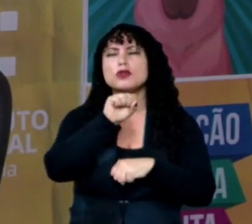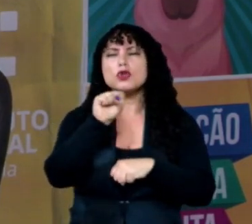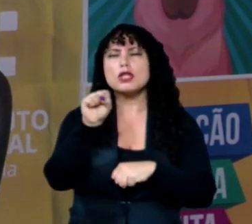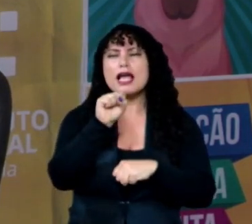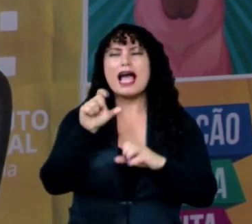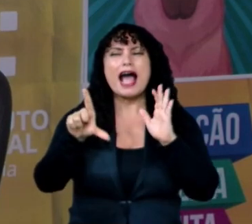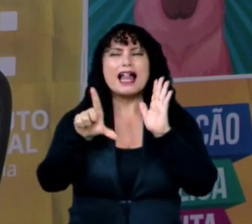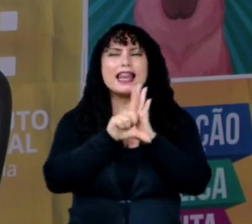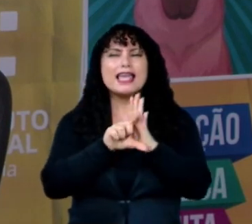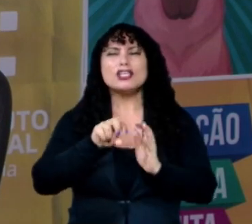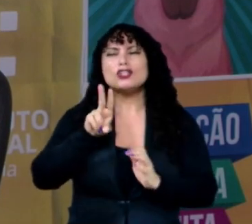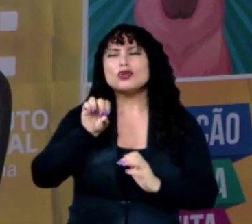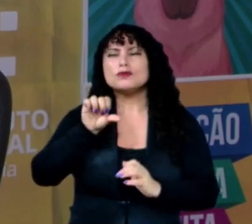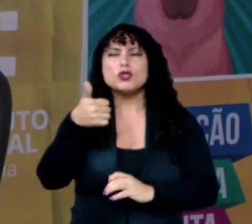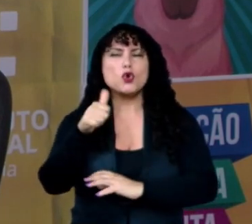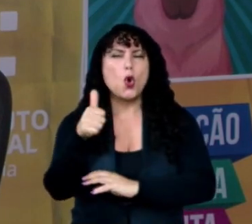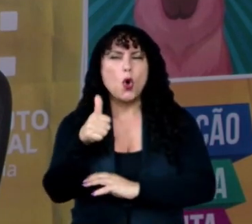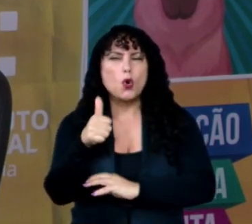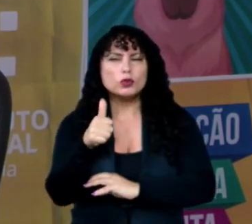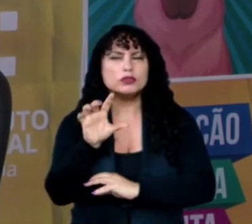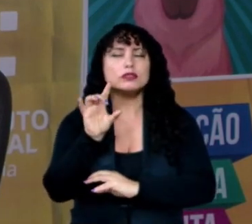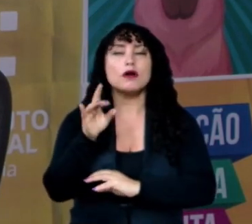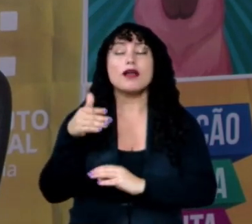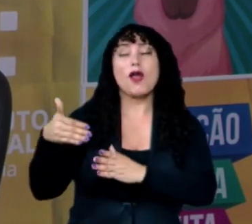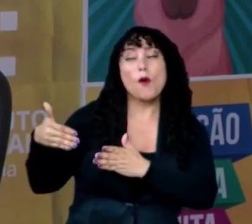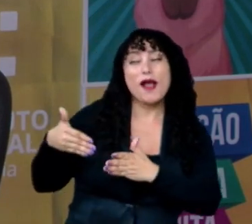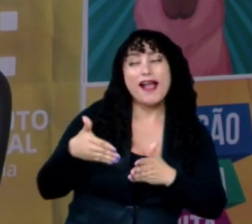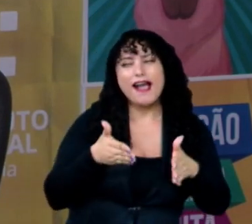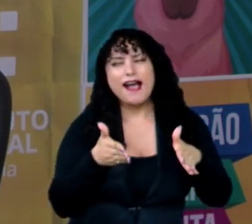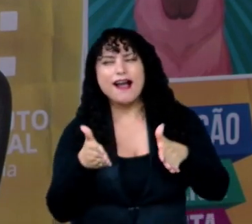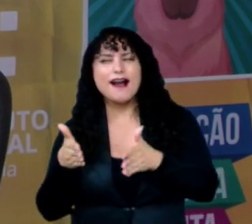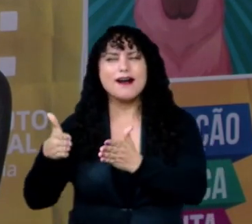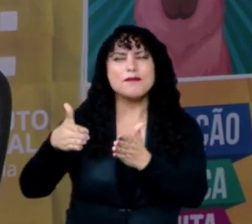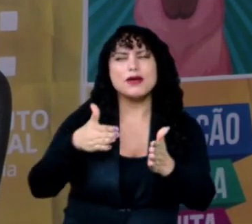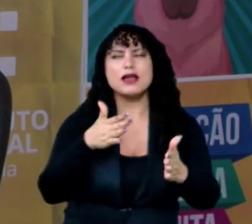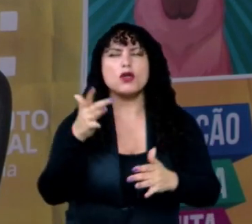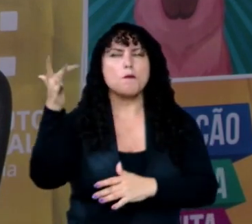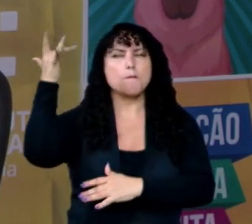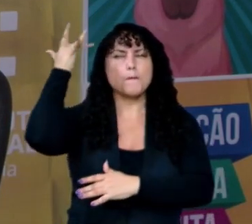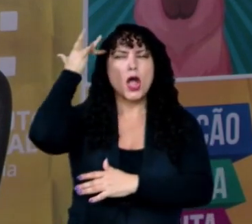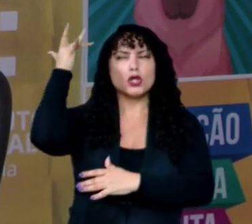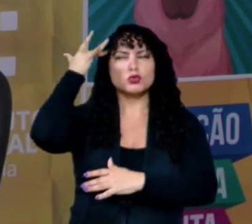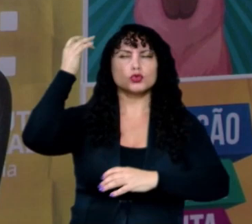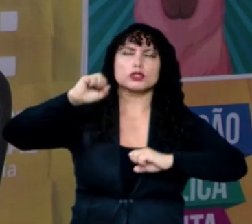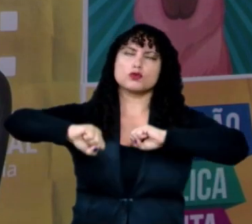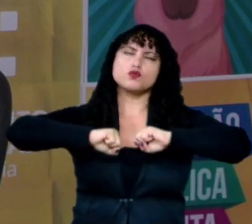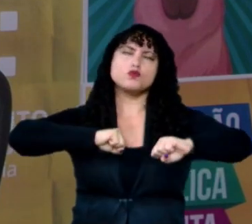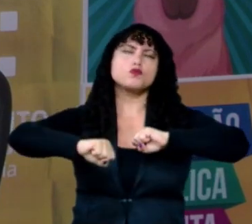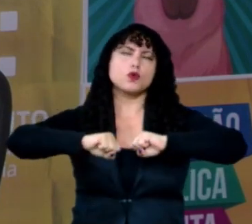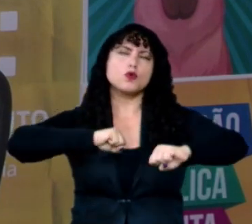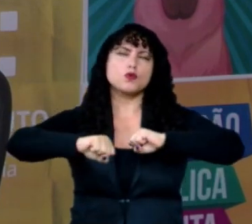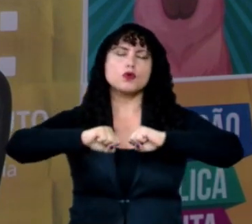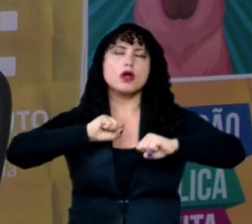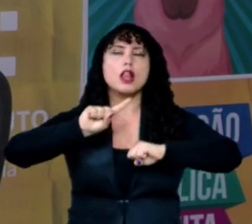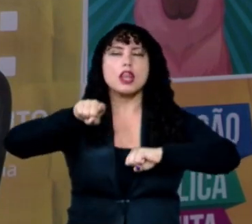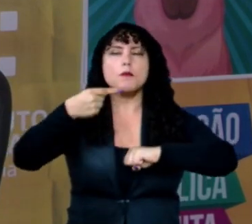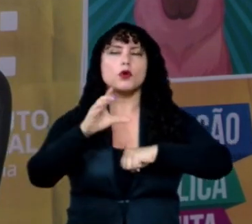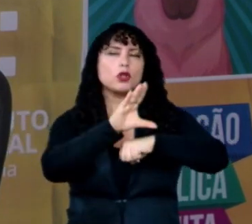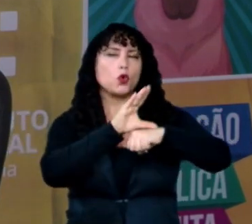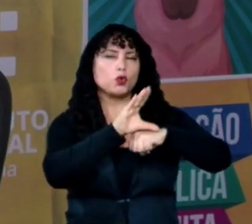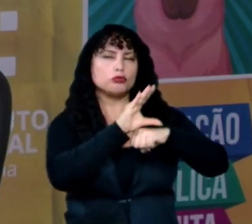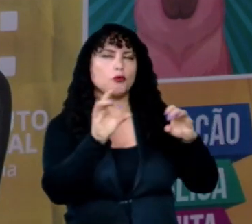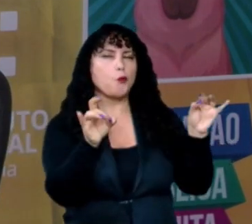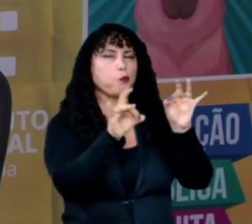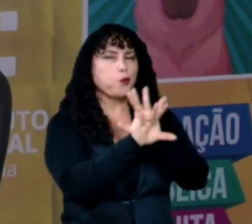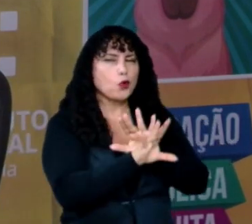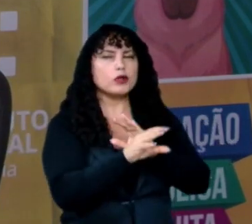só de 2011, mas é porque é um caminho mesmo, né? Um amadurecimento do debate, né? Pós-Constituição,